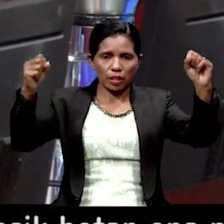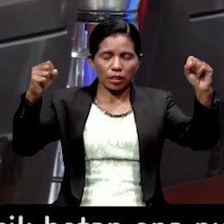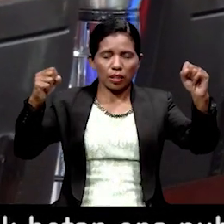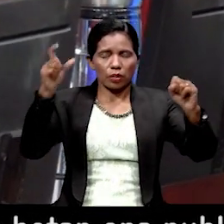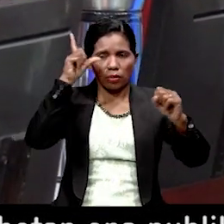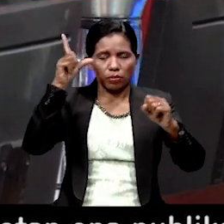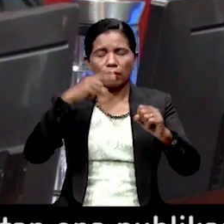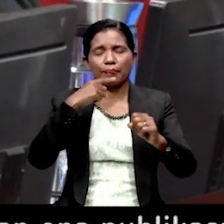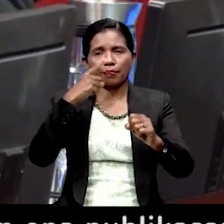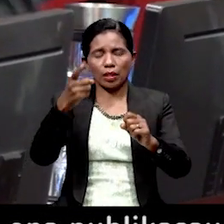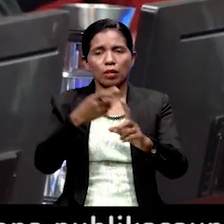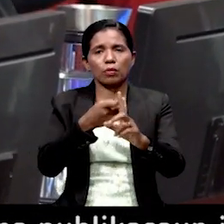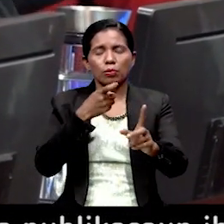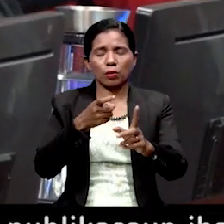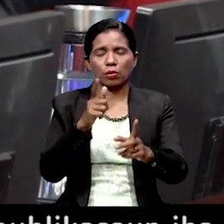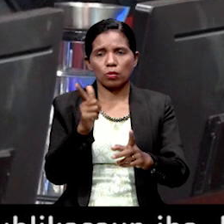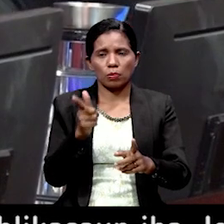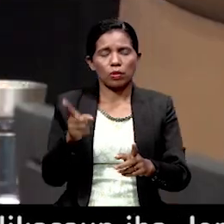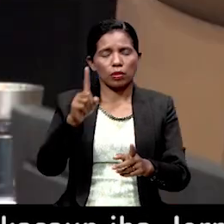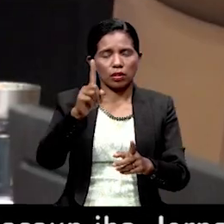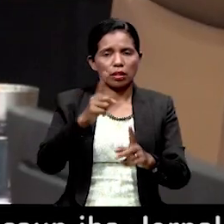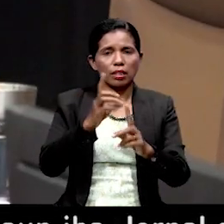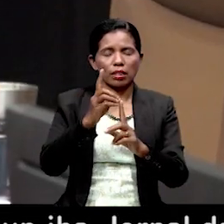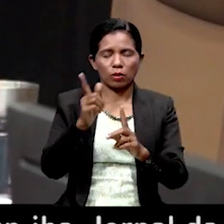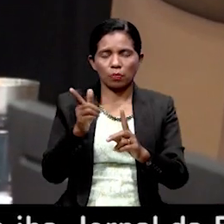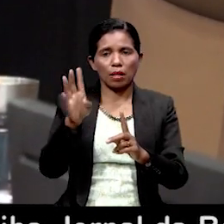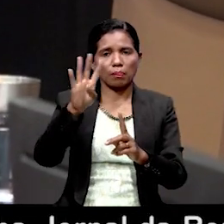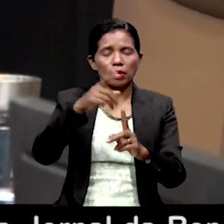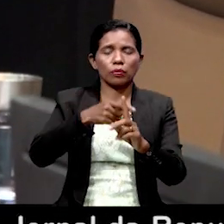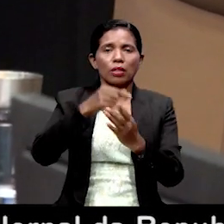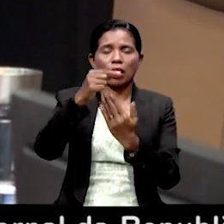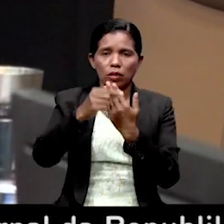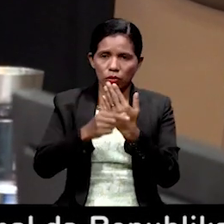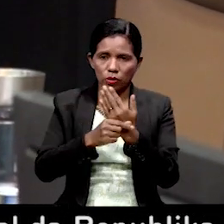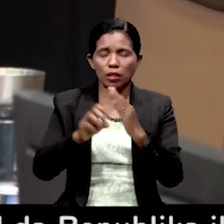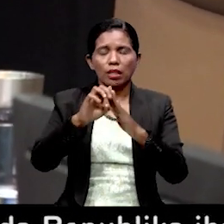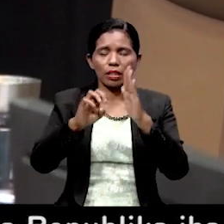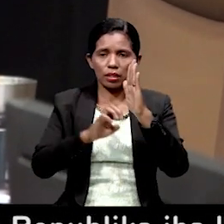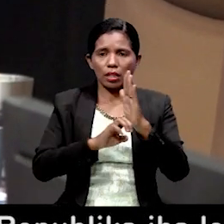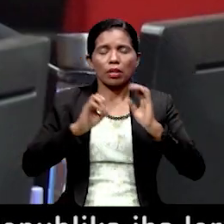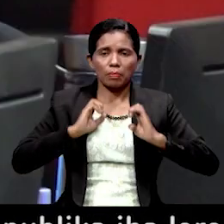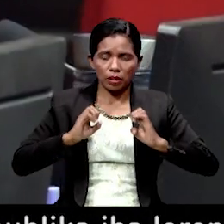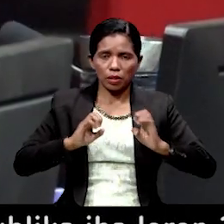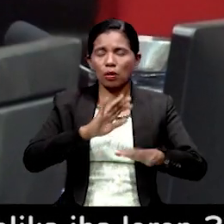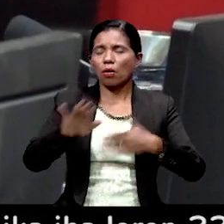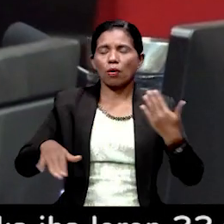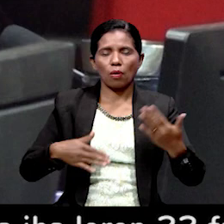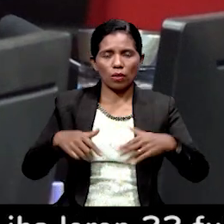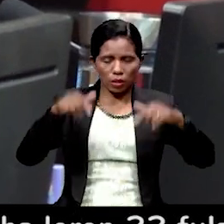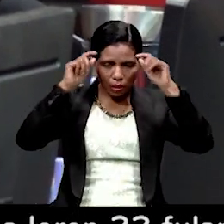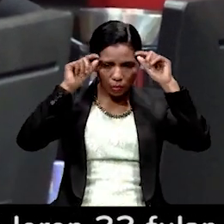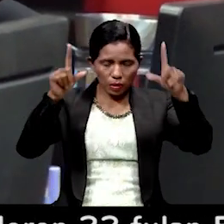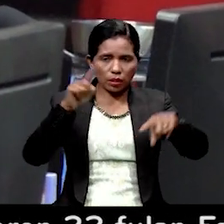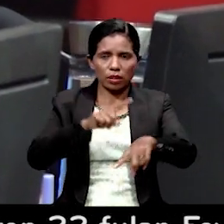Resingia para Rimuru Ronul Resingida, Lorong Ronul Resinghat, bulan Agosto, estado de emergência ne abrange território Tomak, Novigora to Tuku